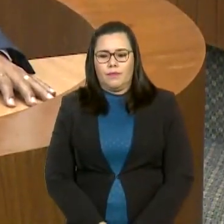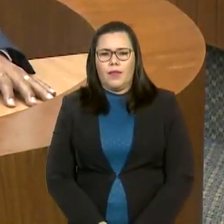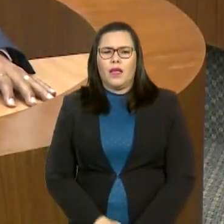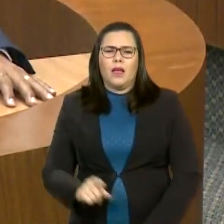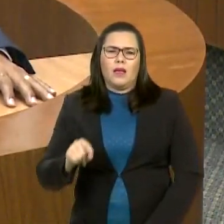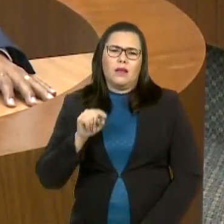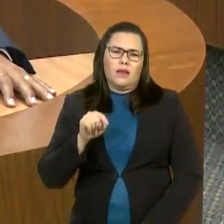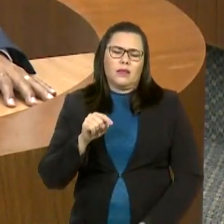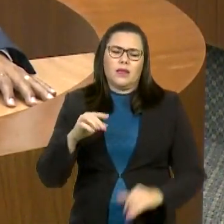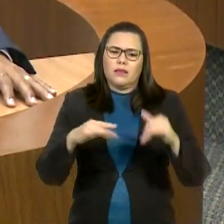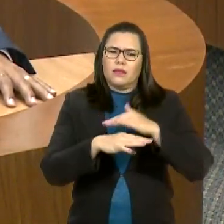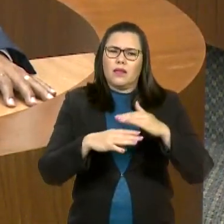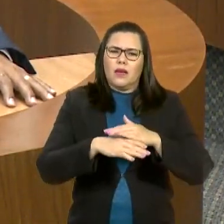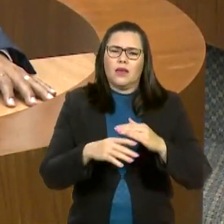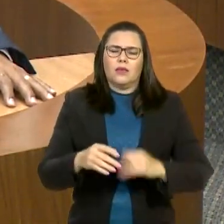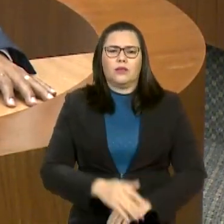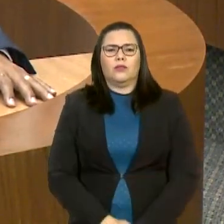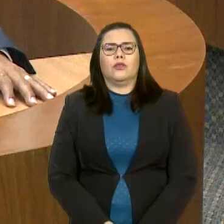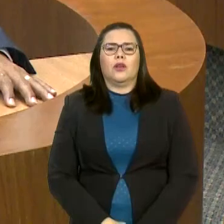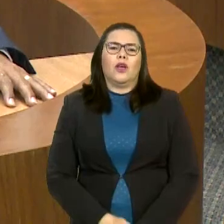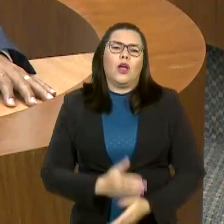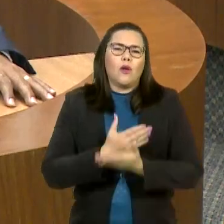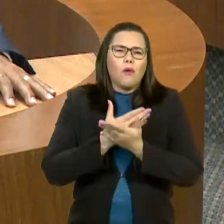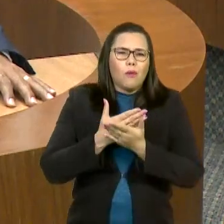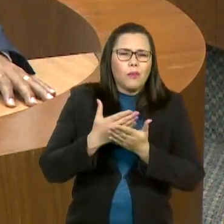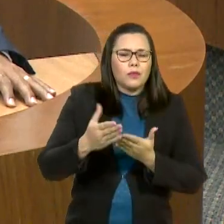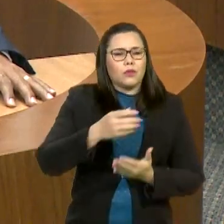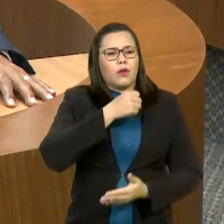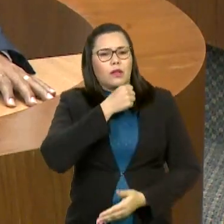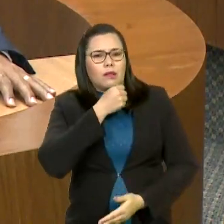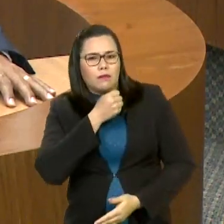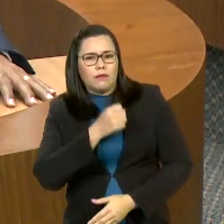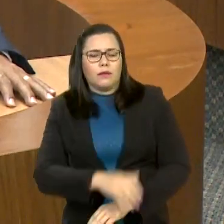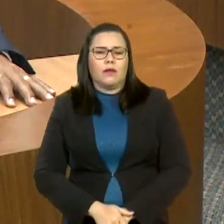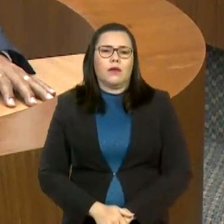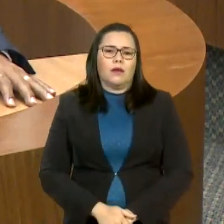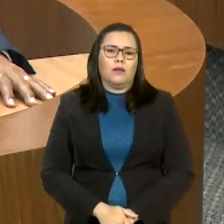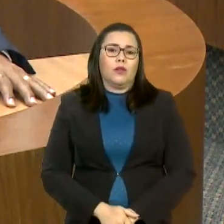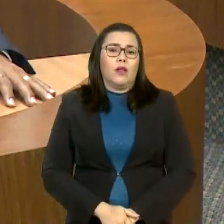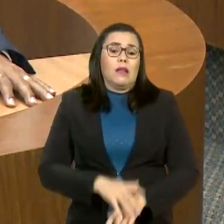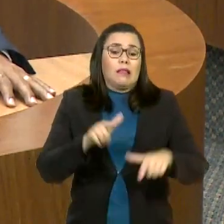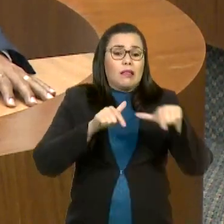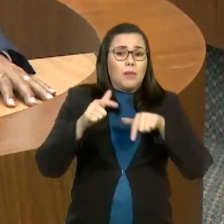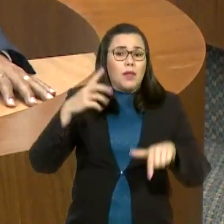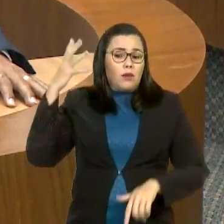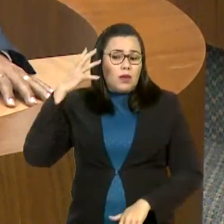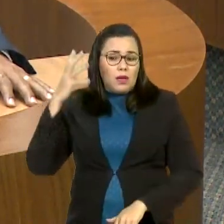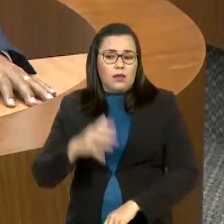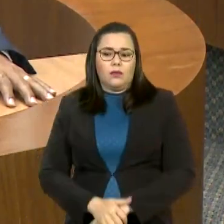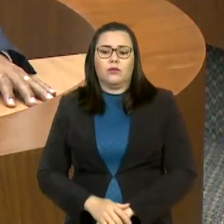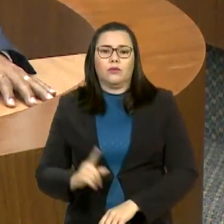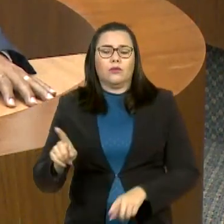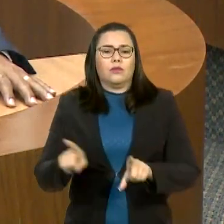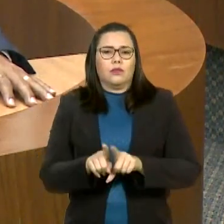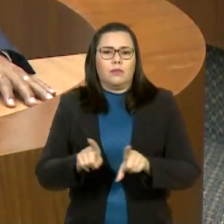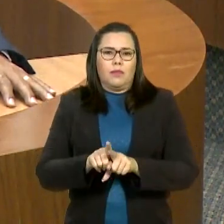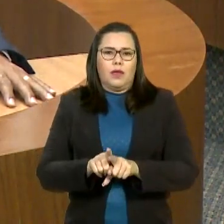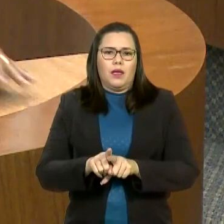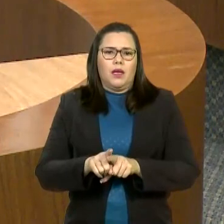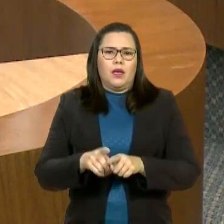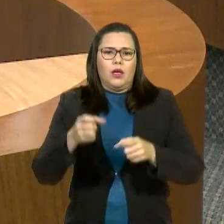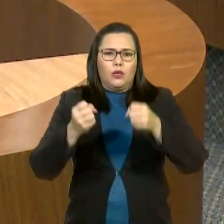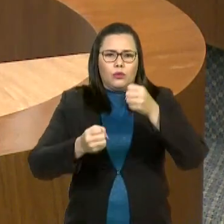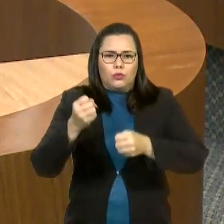cidade, dirigindo um Fiatzinho preto, às vezes mais empurrando do que dirigindo. E ele se